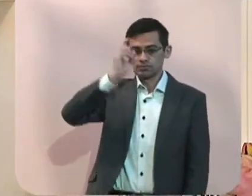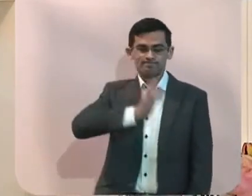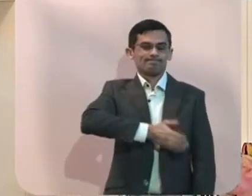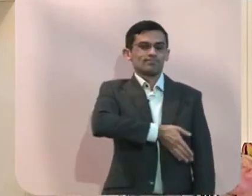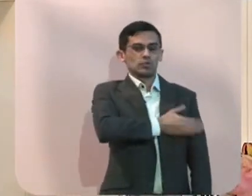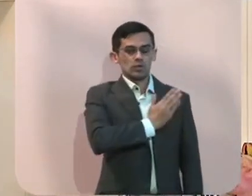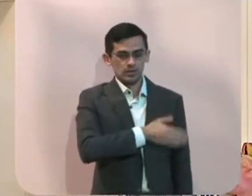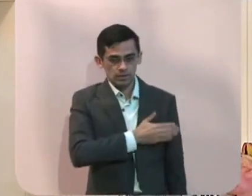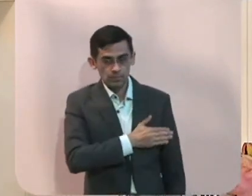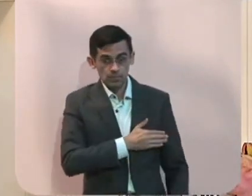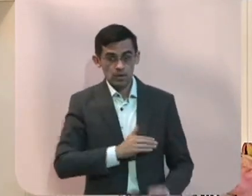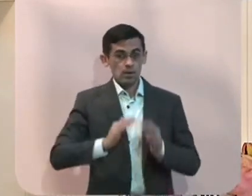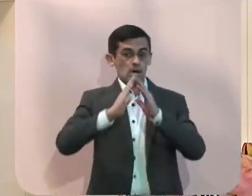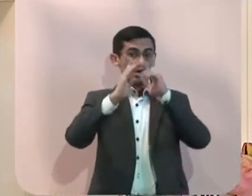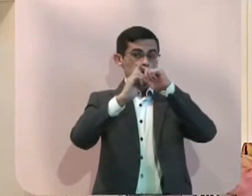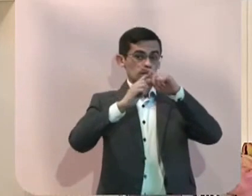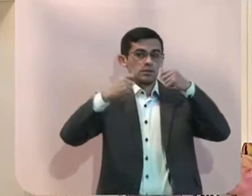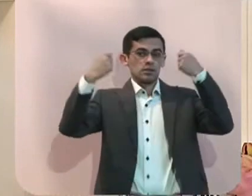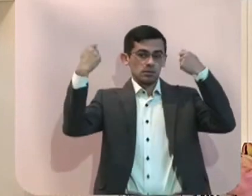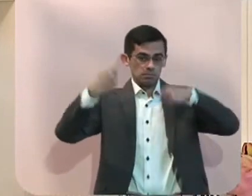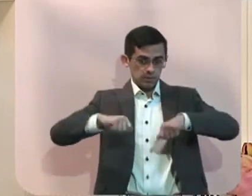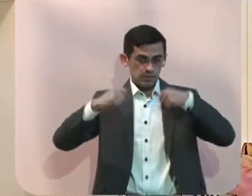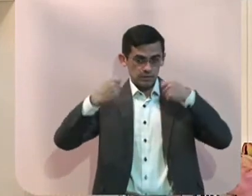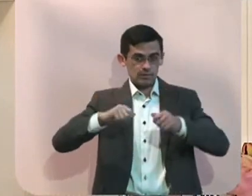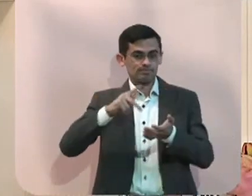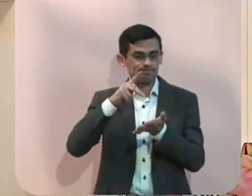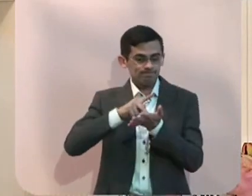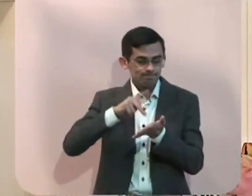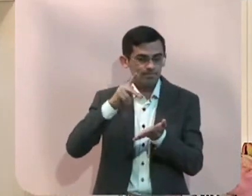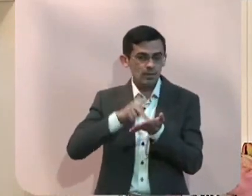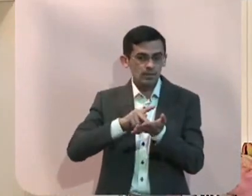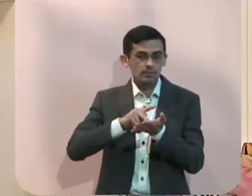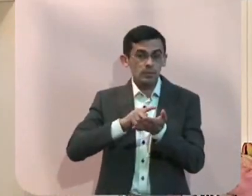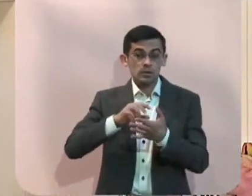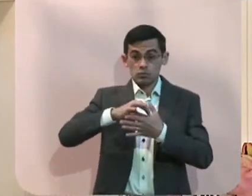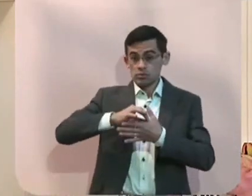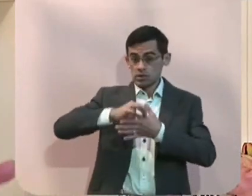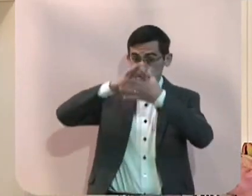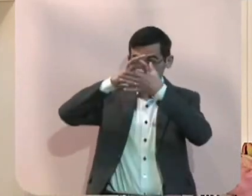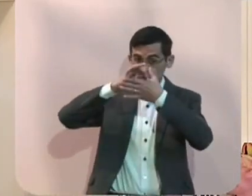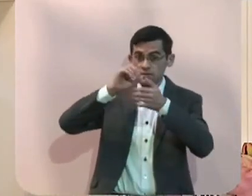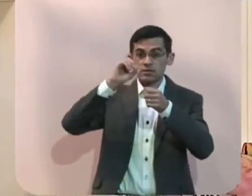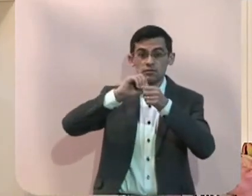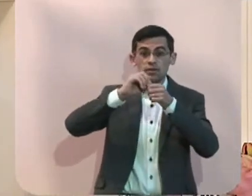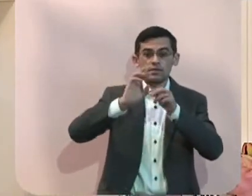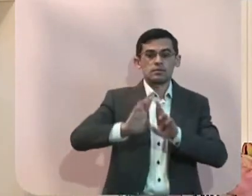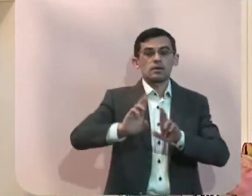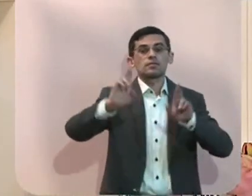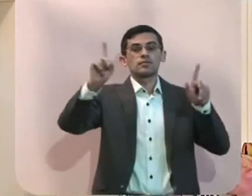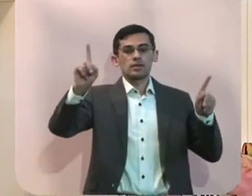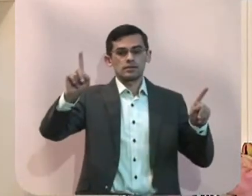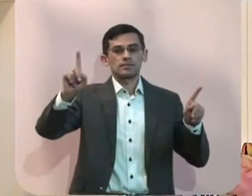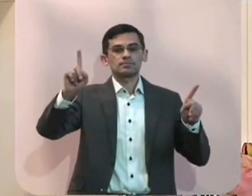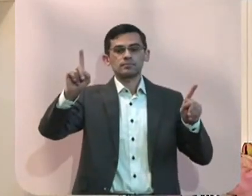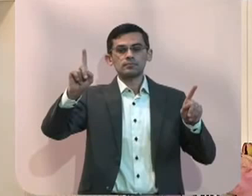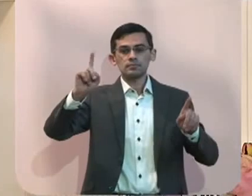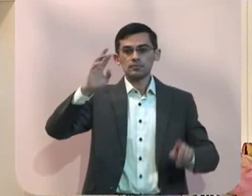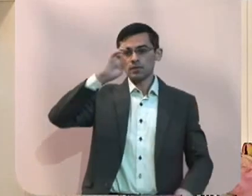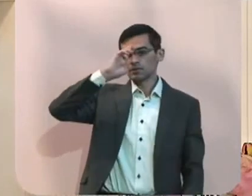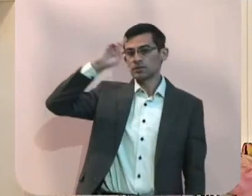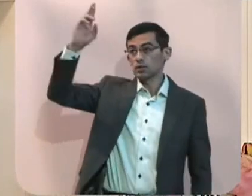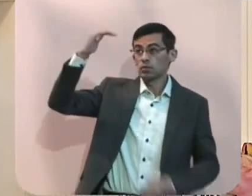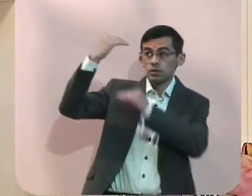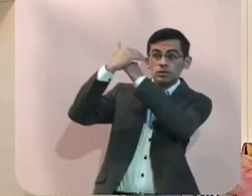coração. A igreja necessita de líderes assim. E esses são os líderes que fazem diferença. E o Senhor